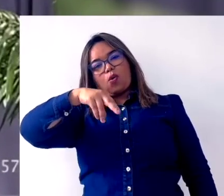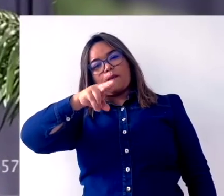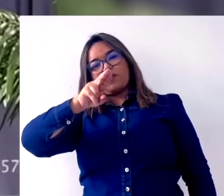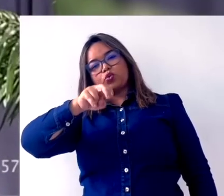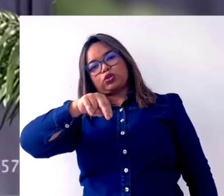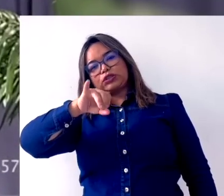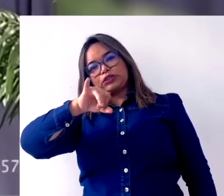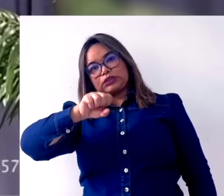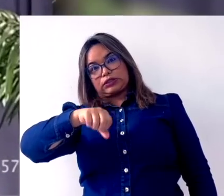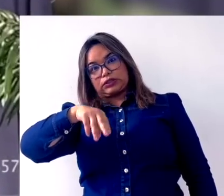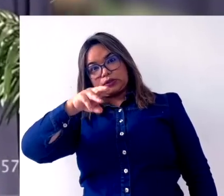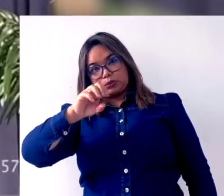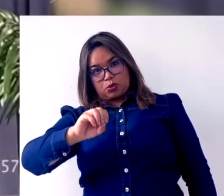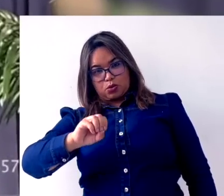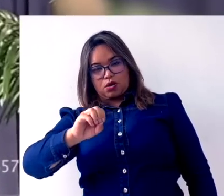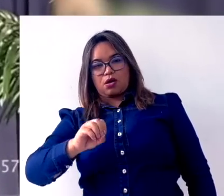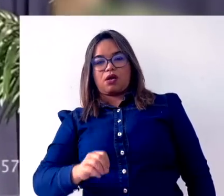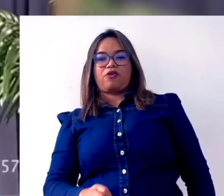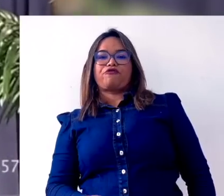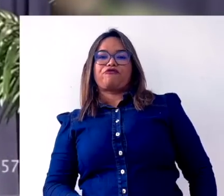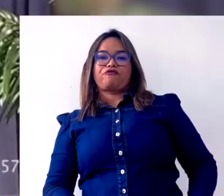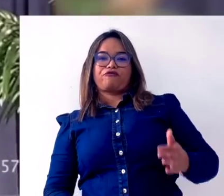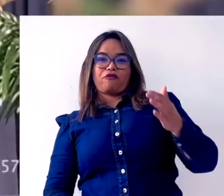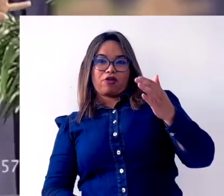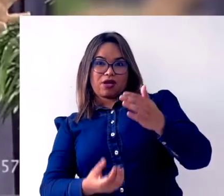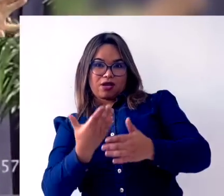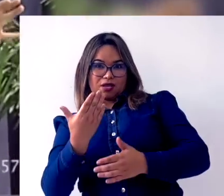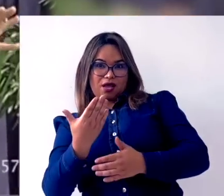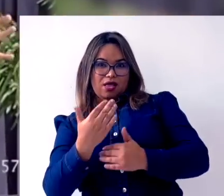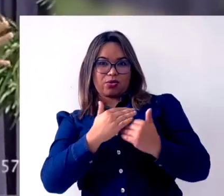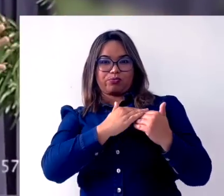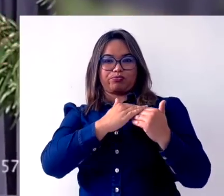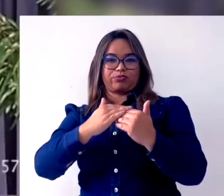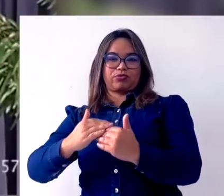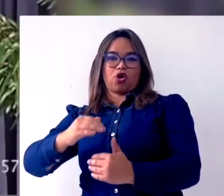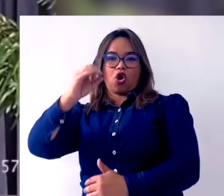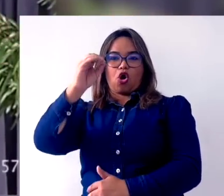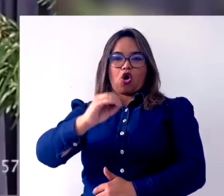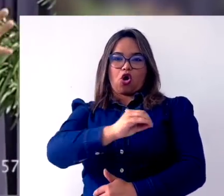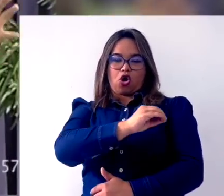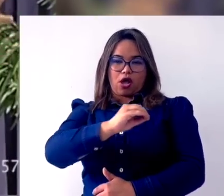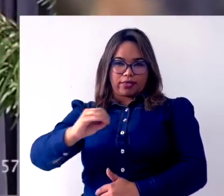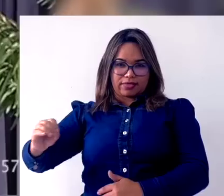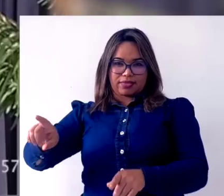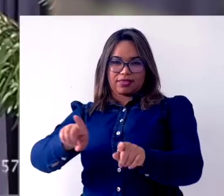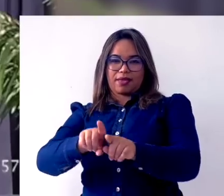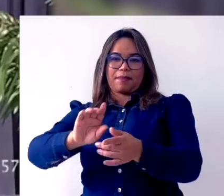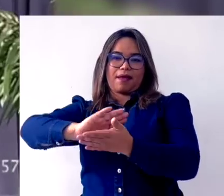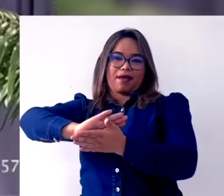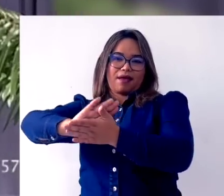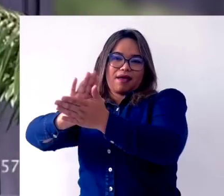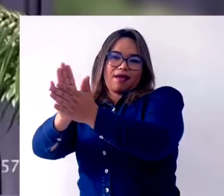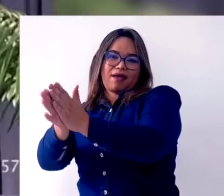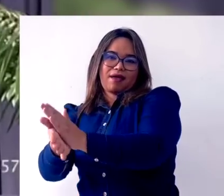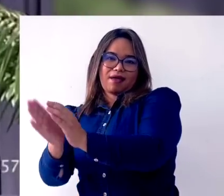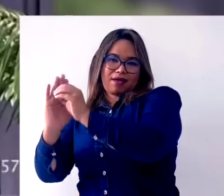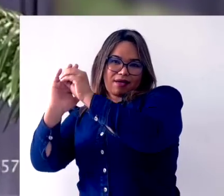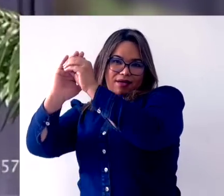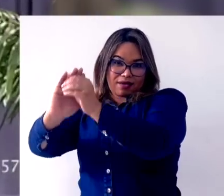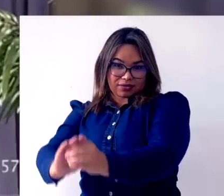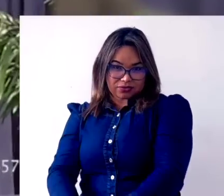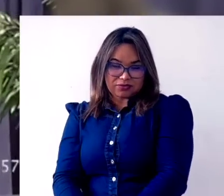inventado para subjugar a Igreja Ortodoxa e eliminar o pensamento protestante na Alemanha Oriental,